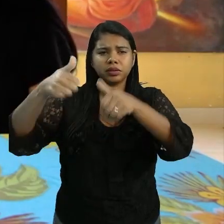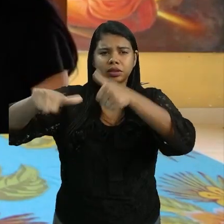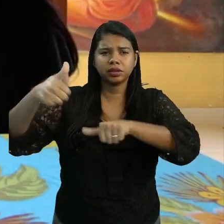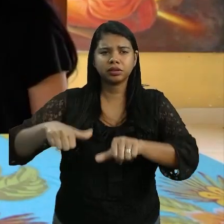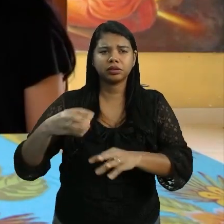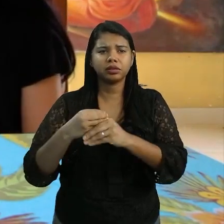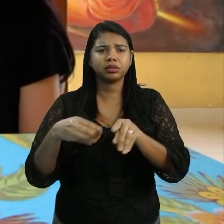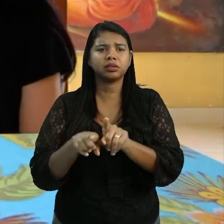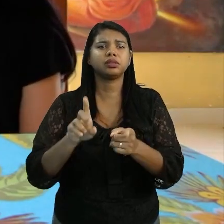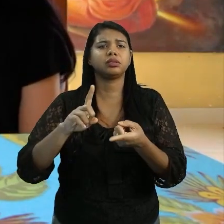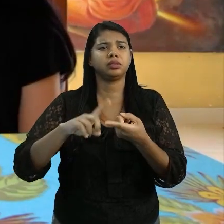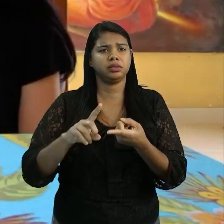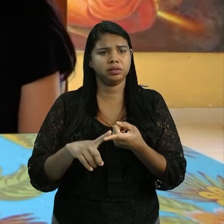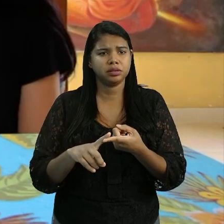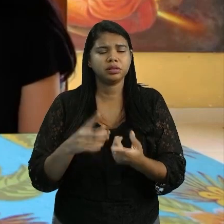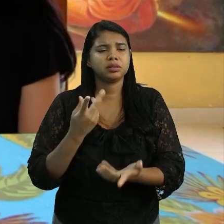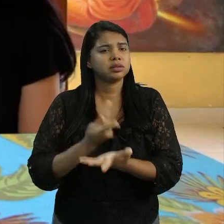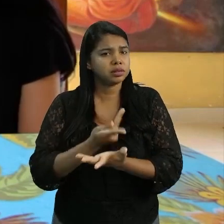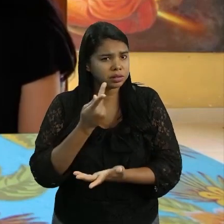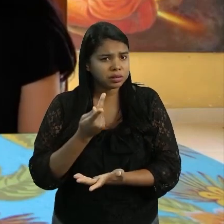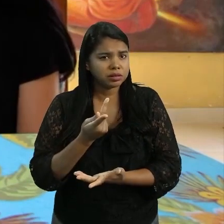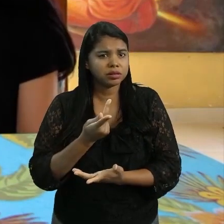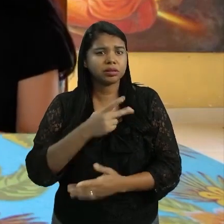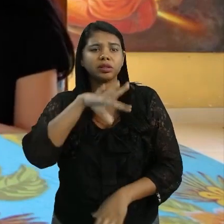de intoxicação, de